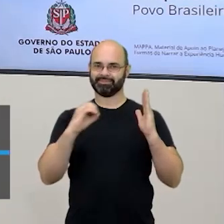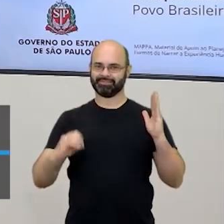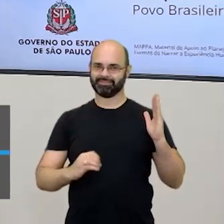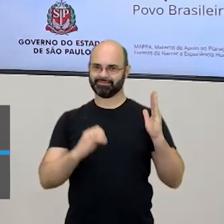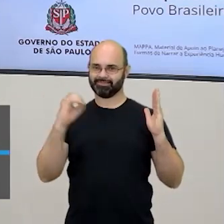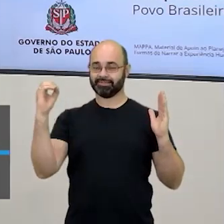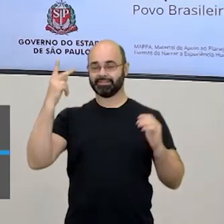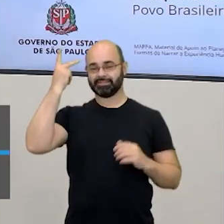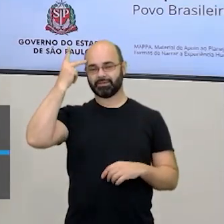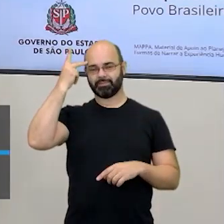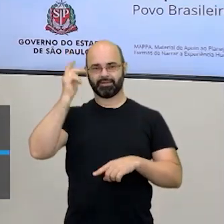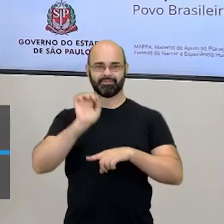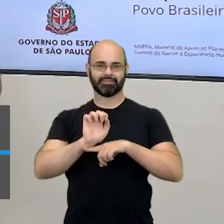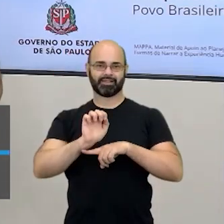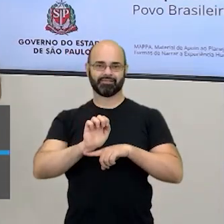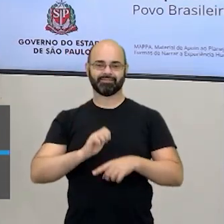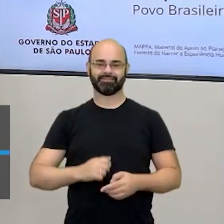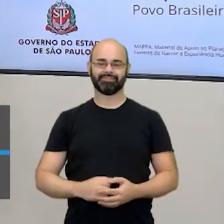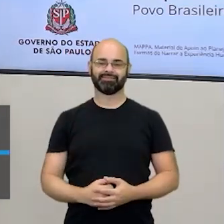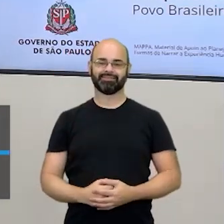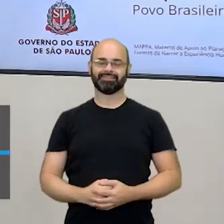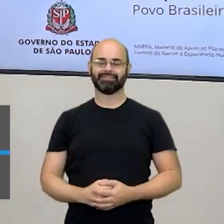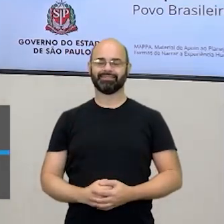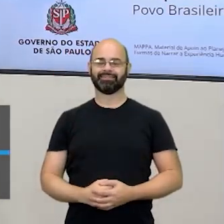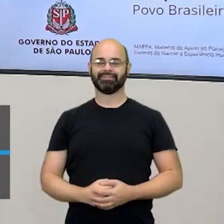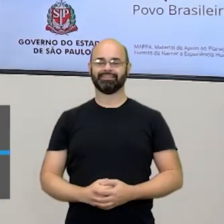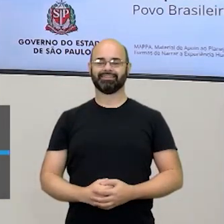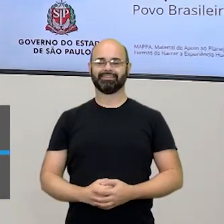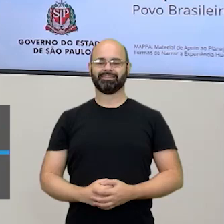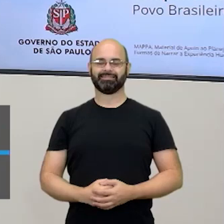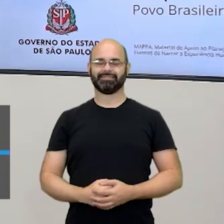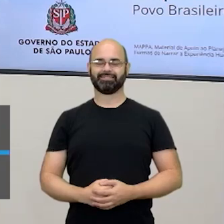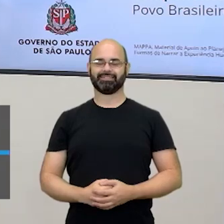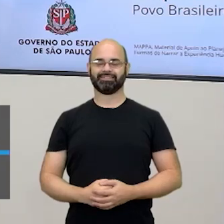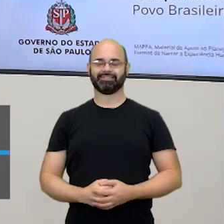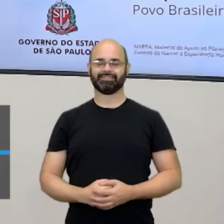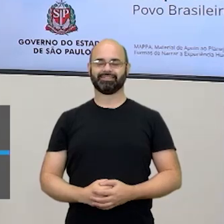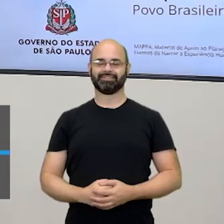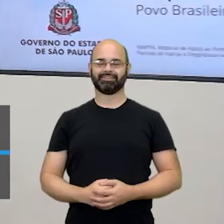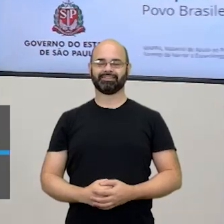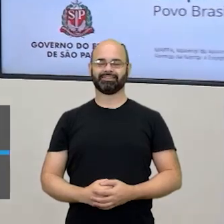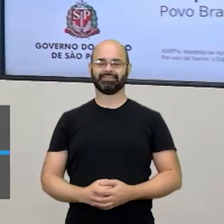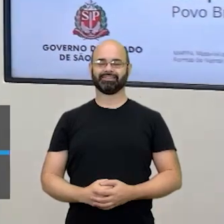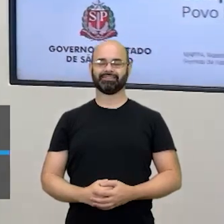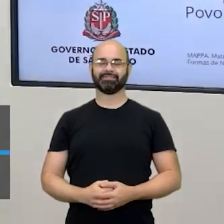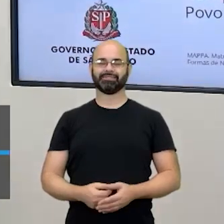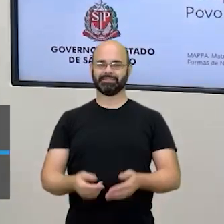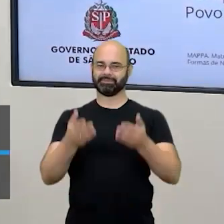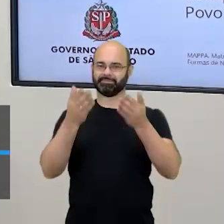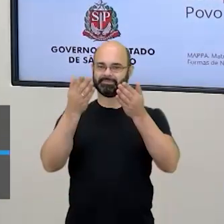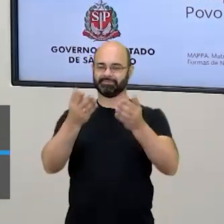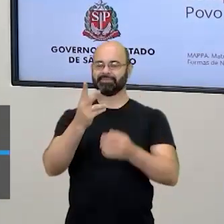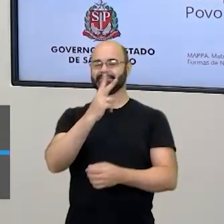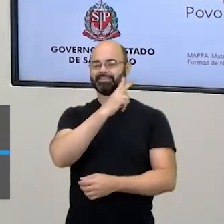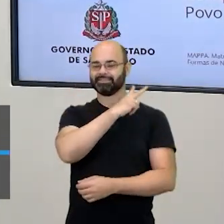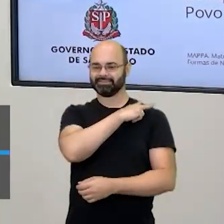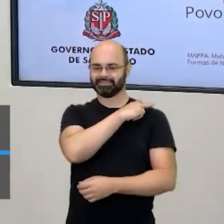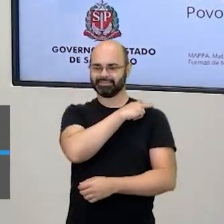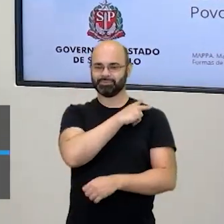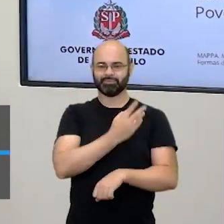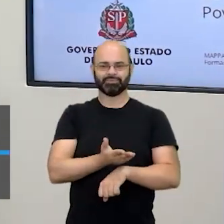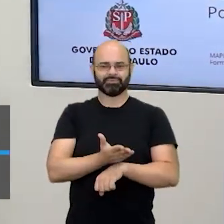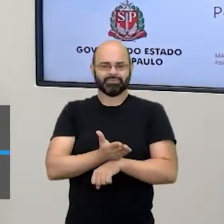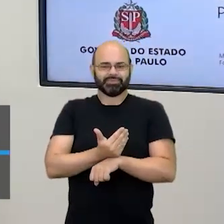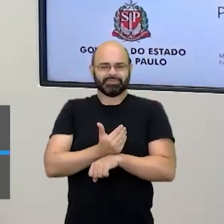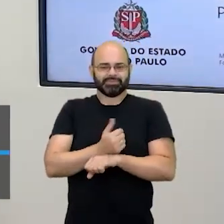Estado de São Paulo. E eu quero me dirigir à galera do segundo ano médio, que está cedinho aqui sintonizado